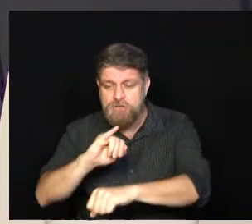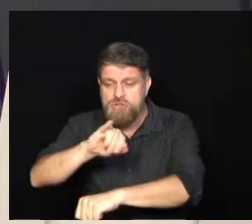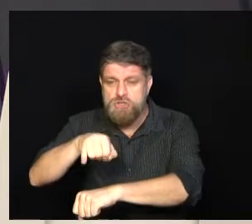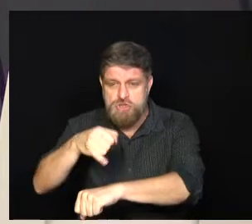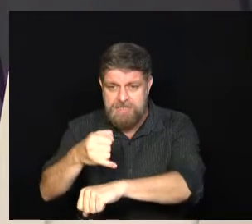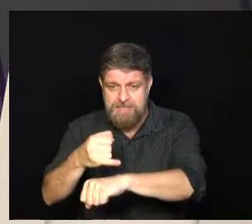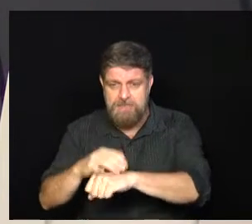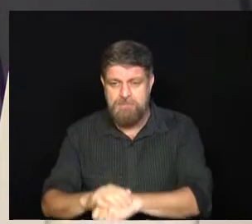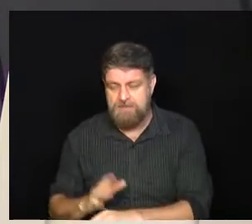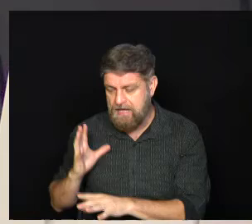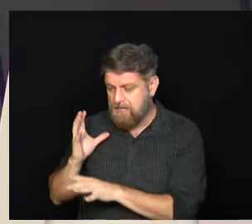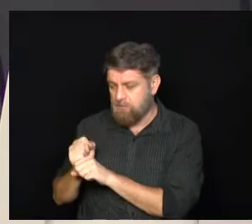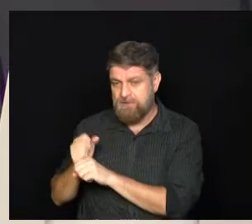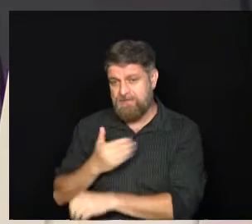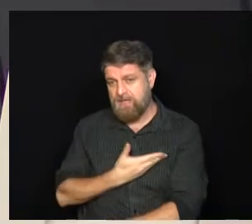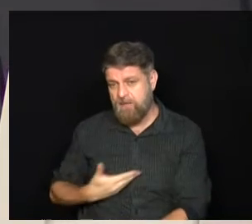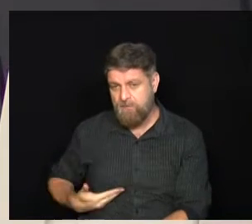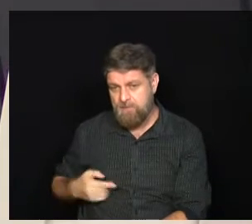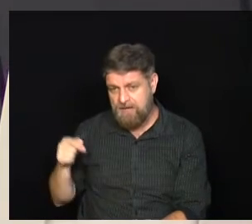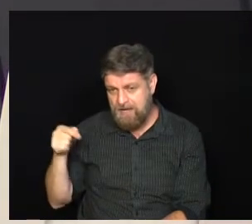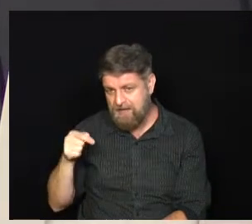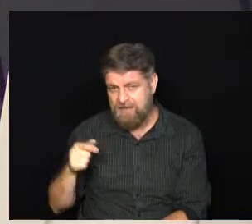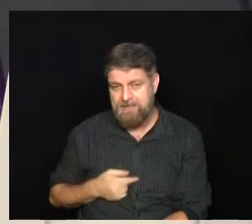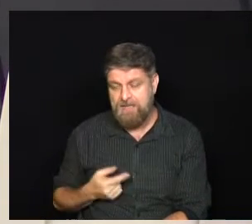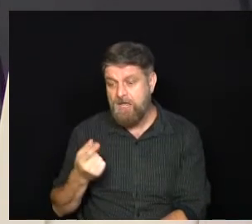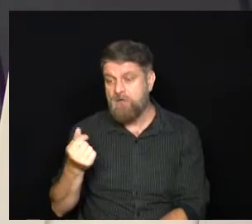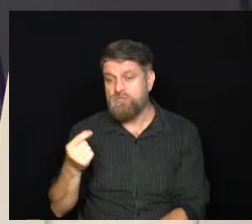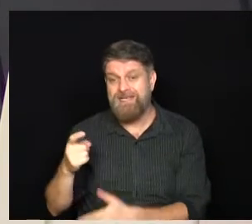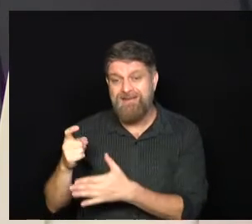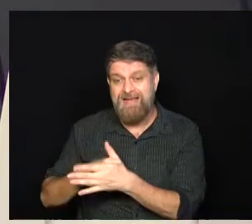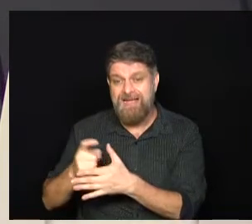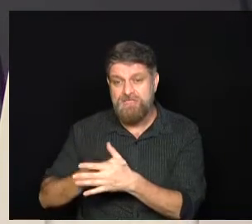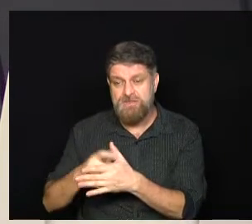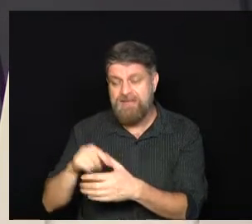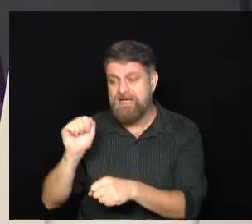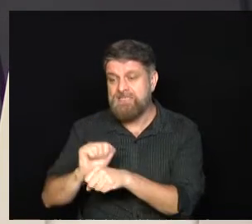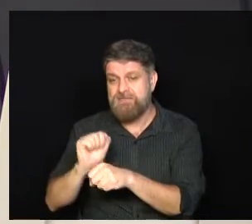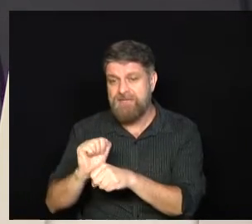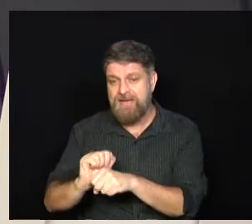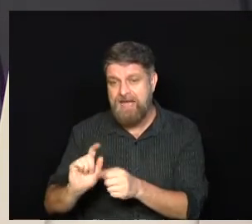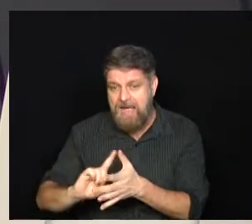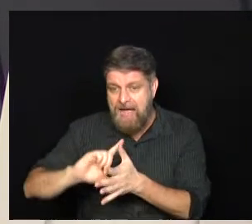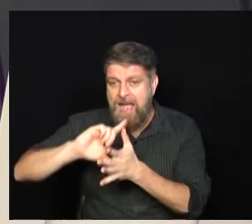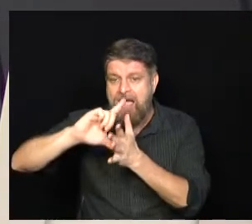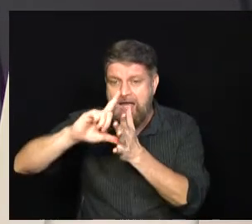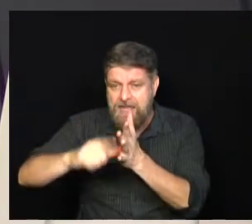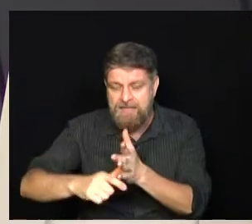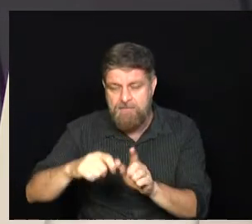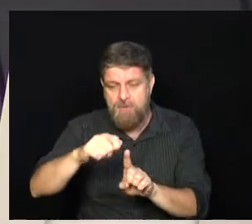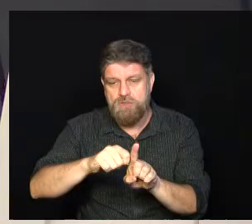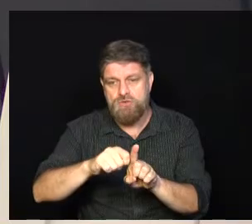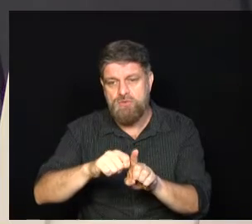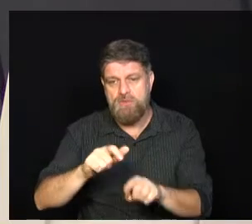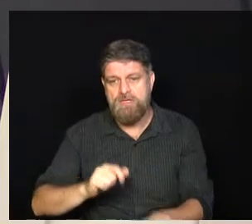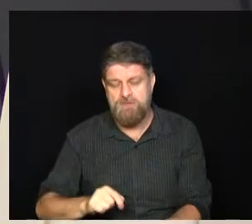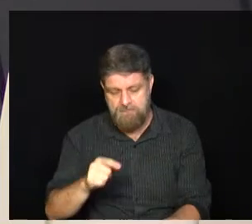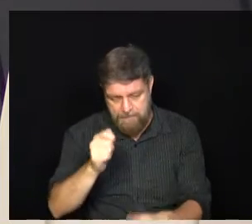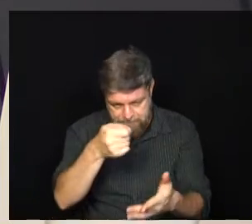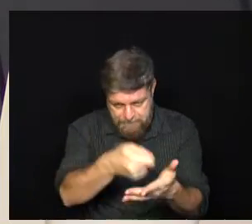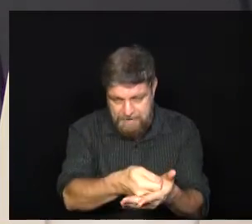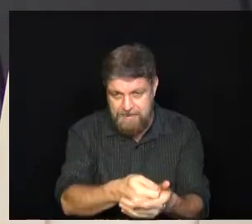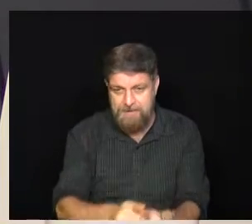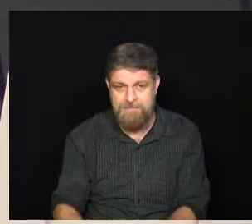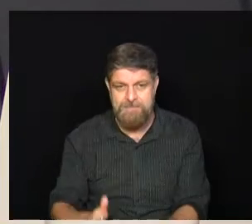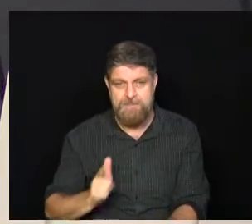na contabilidade pública, ela é denominada restos a pagar, porque ela vira para o ano seguinte, ela vai onerar o financeiro do ano seguinte, mas ela onera